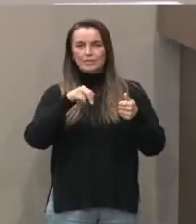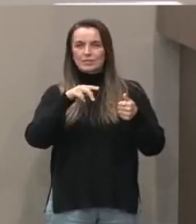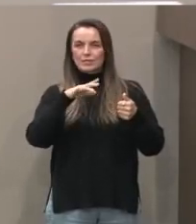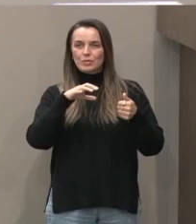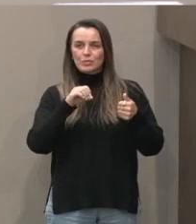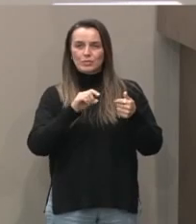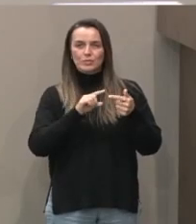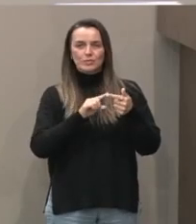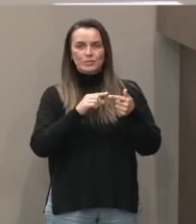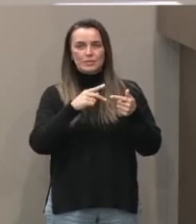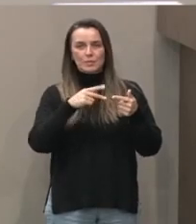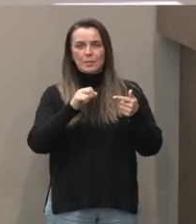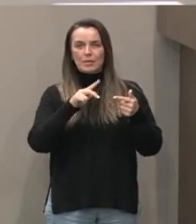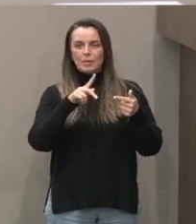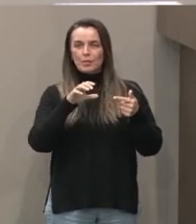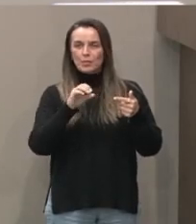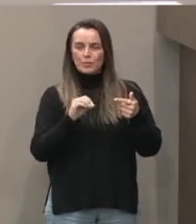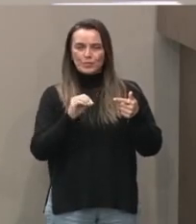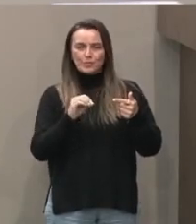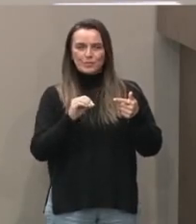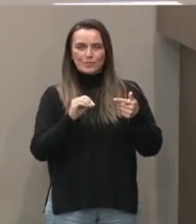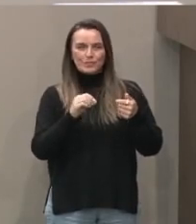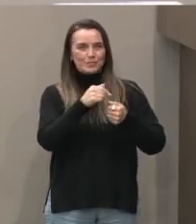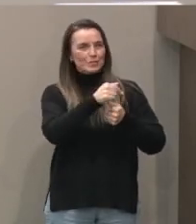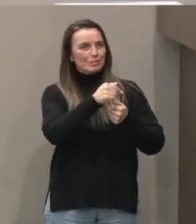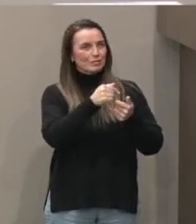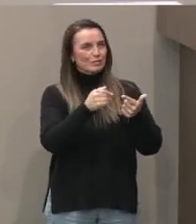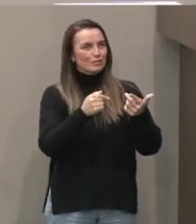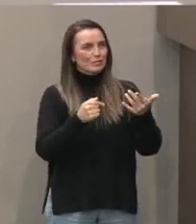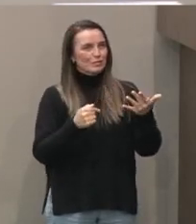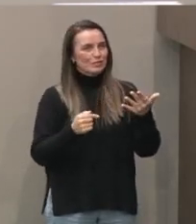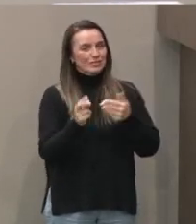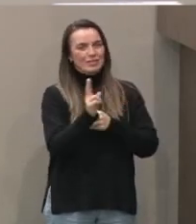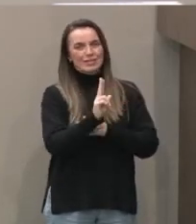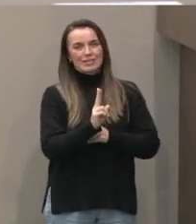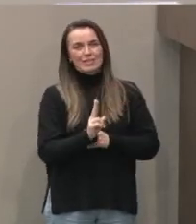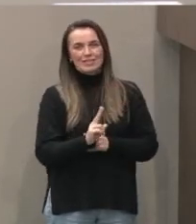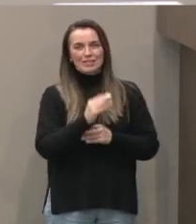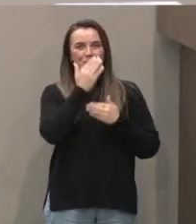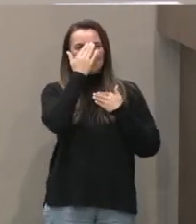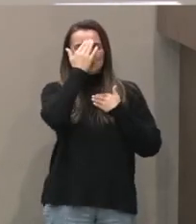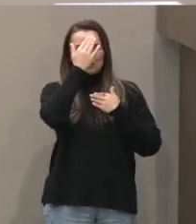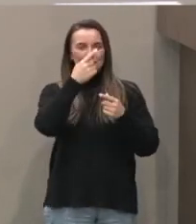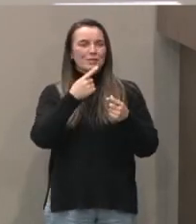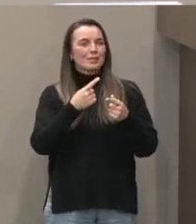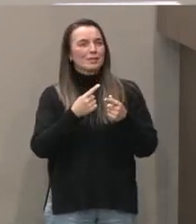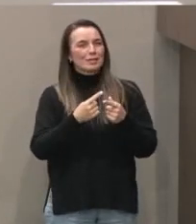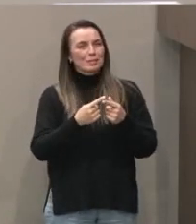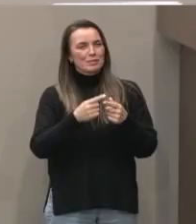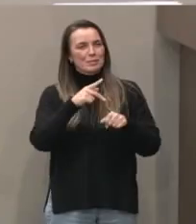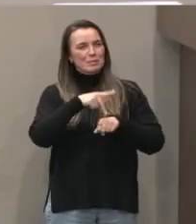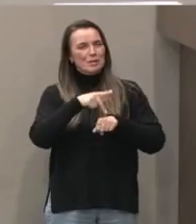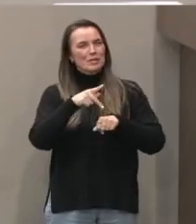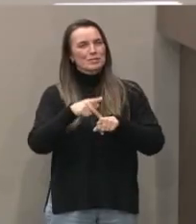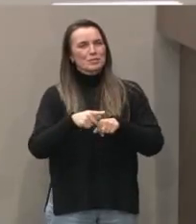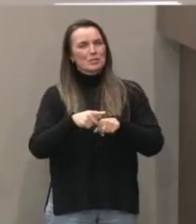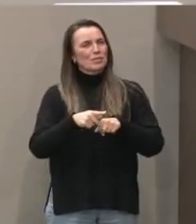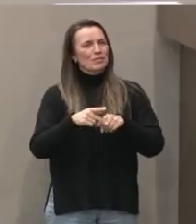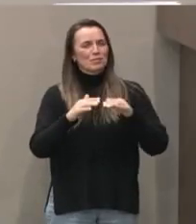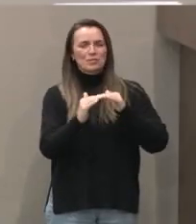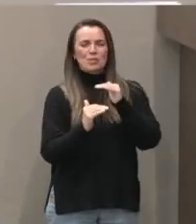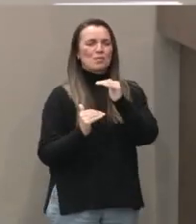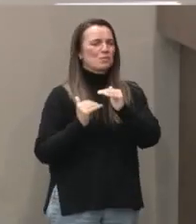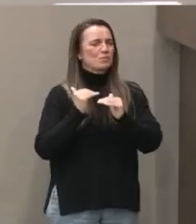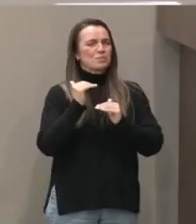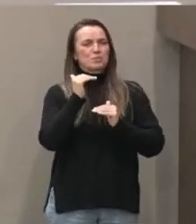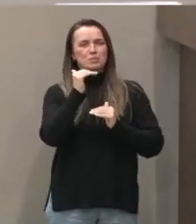Renato Sagim. Obrigada, porque vocês elevam o nome da cidade de Passo Fundo. Obrigada, porque vocês